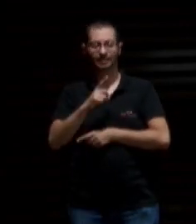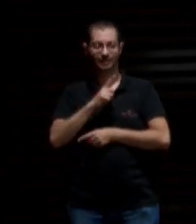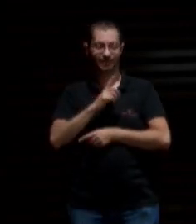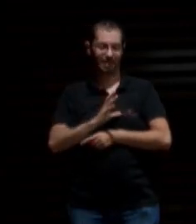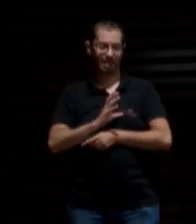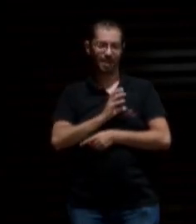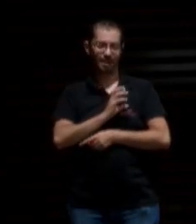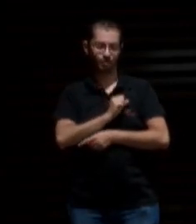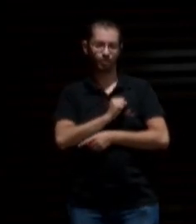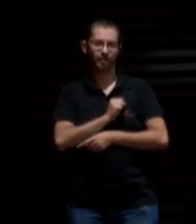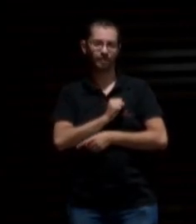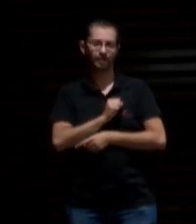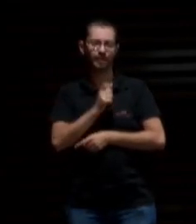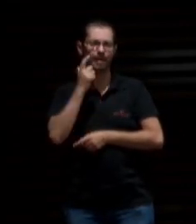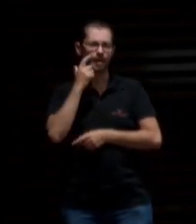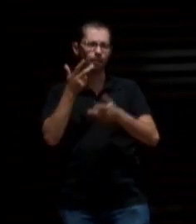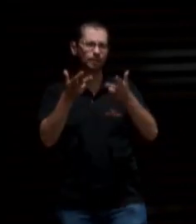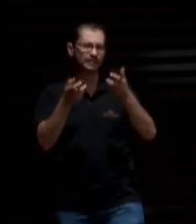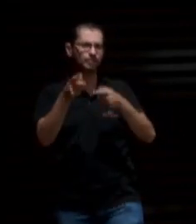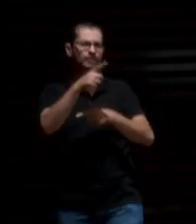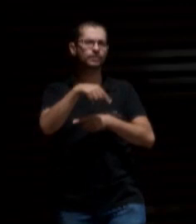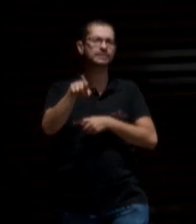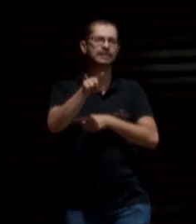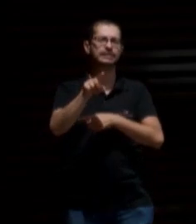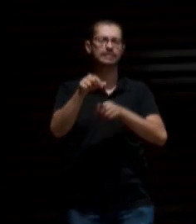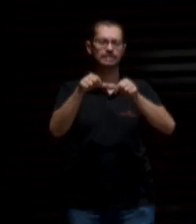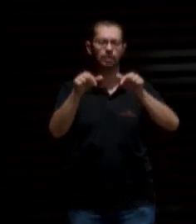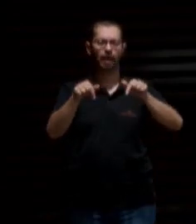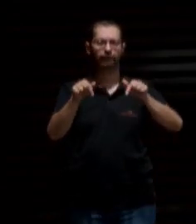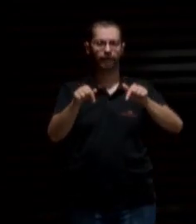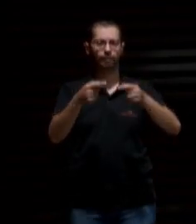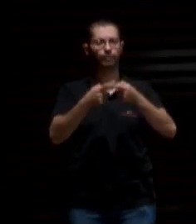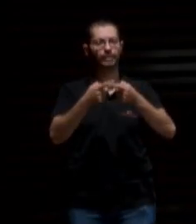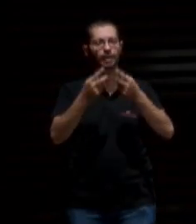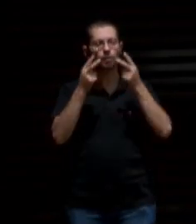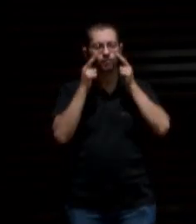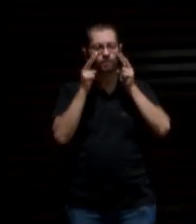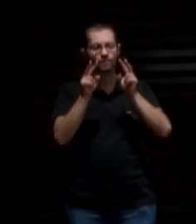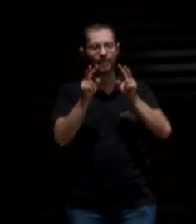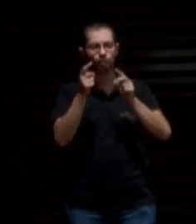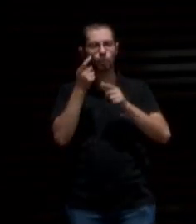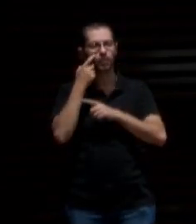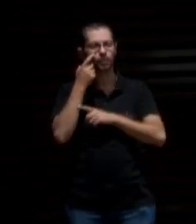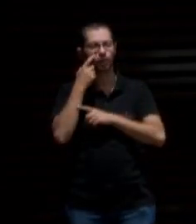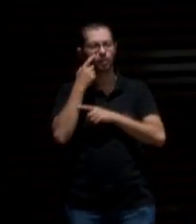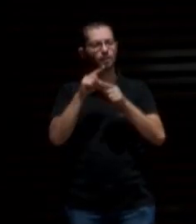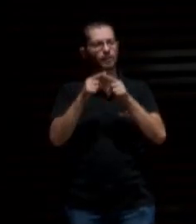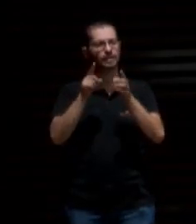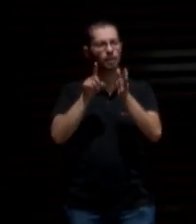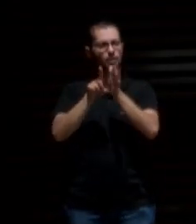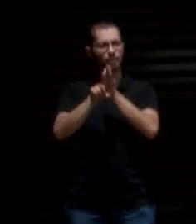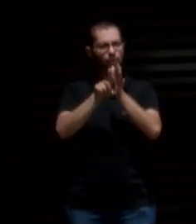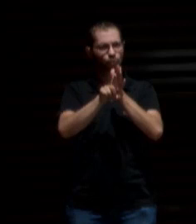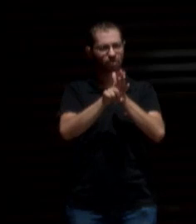Eu vejo que vocês todos aqui estão na igreja, porque eu vejo com os meus olhos. Mas a minha pergunta é para cada um de vocês: você